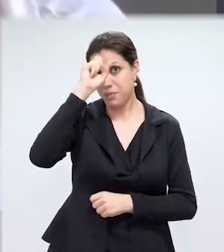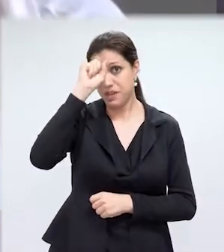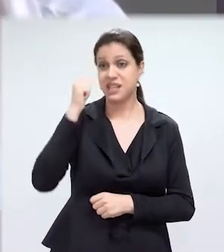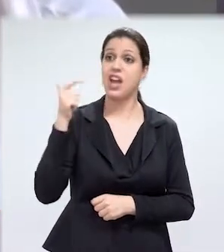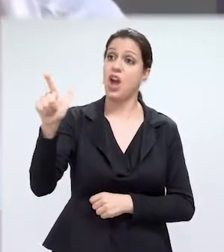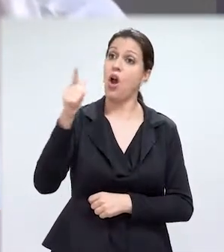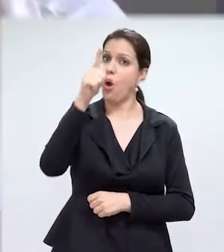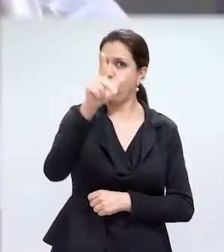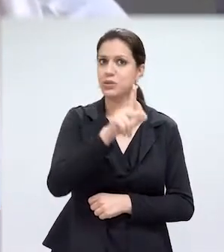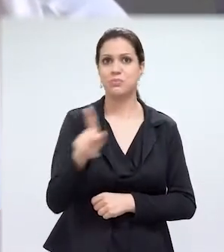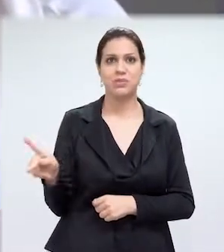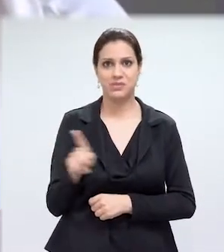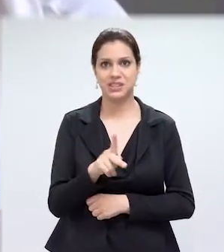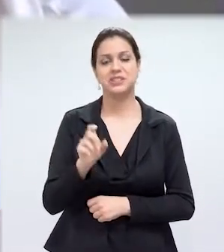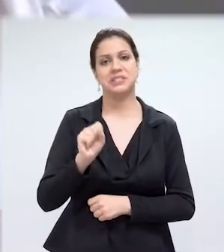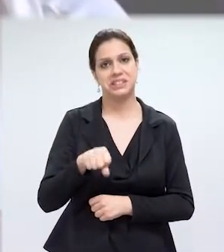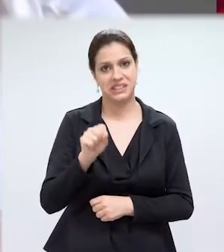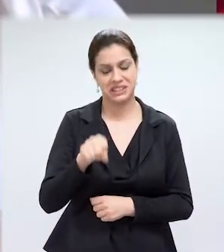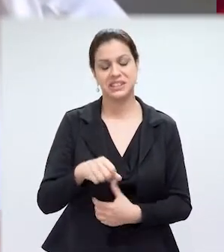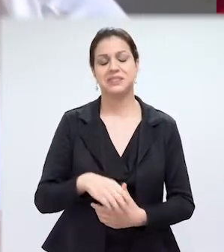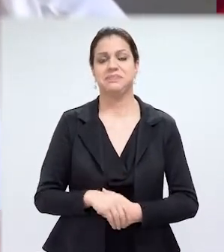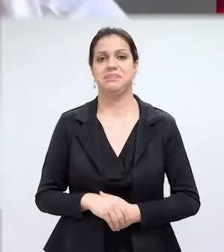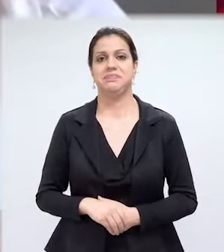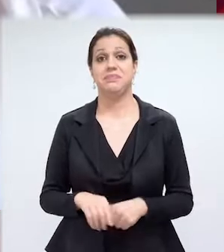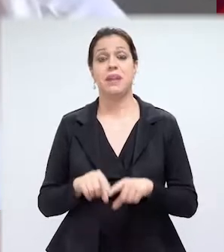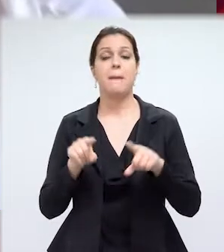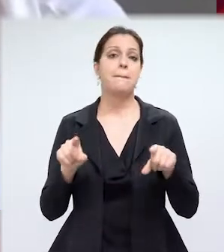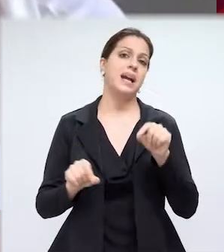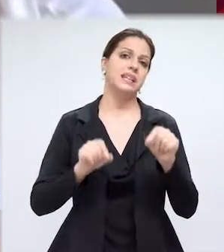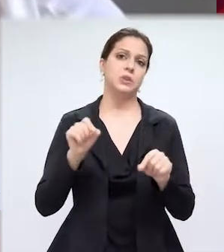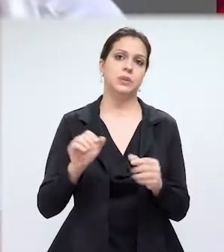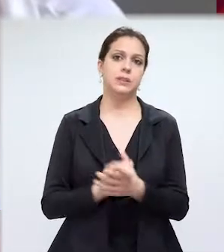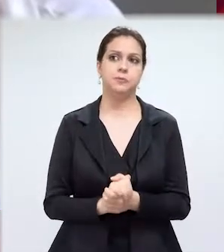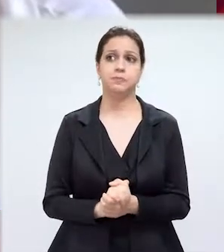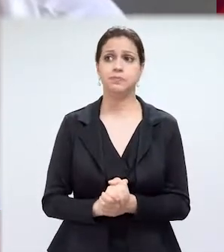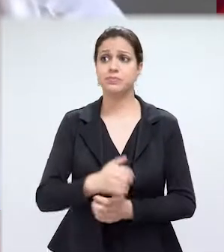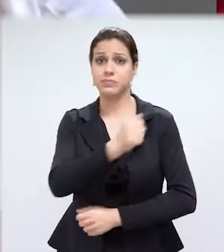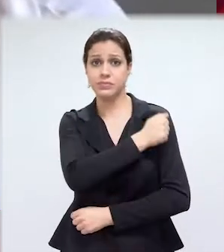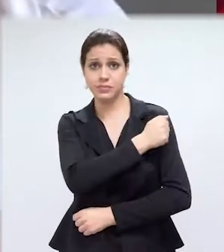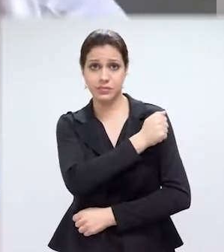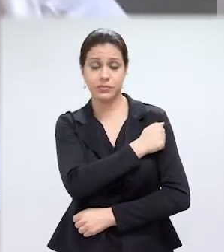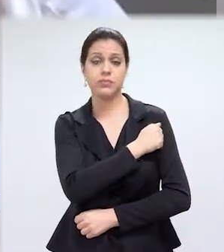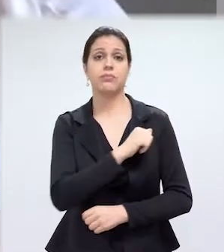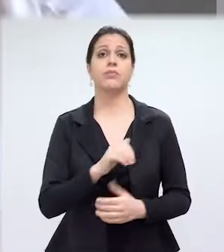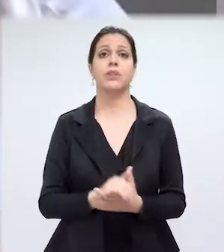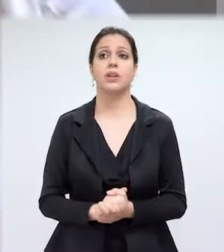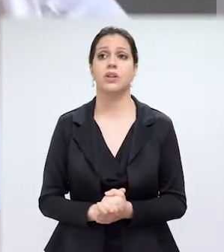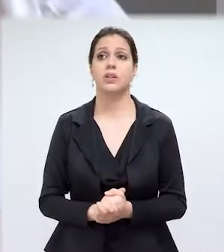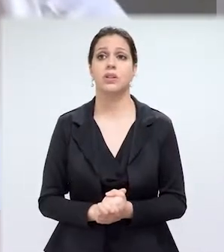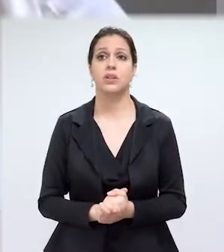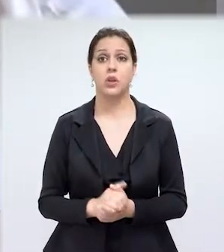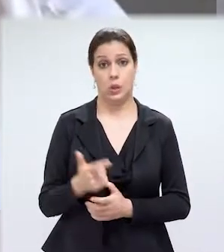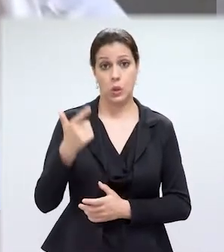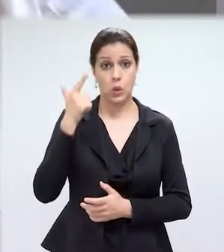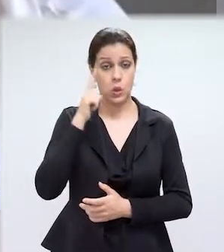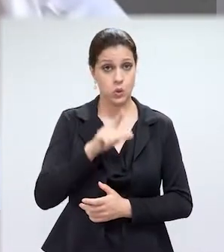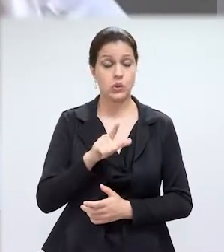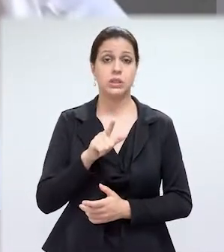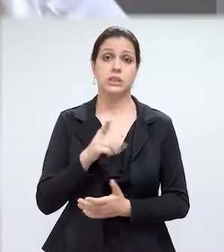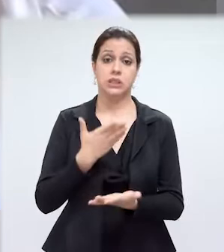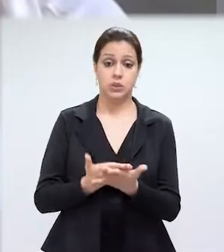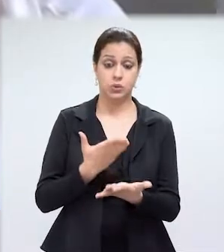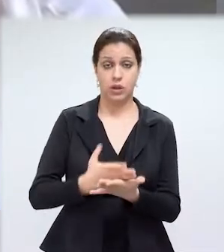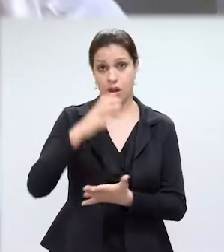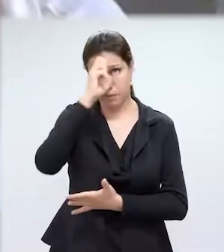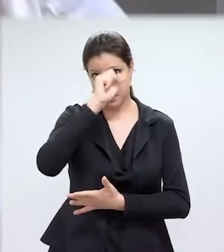professor do seu estado, pode estar aprendendo uma experiência de fora. Mas no que diz respeito aí aos estudantes e